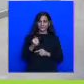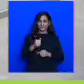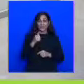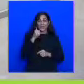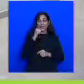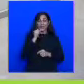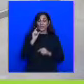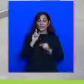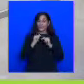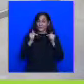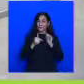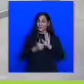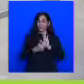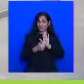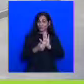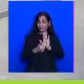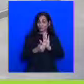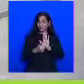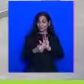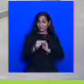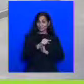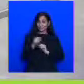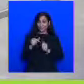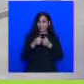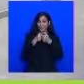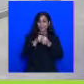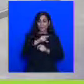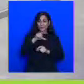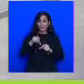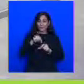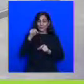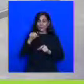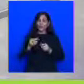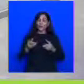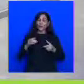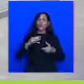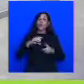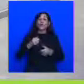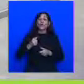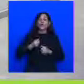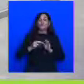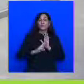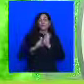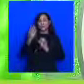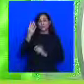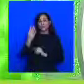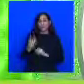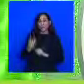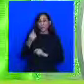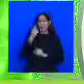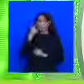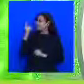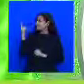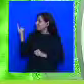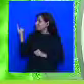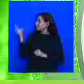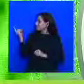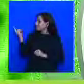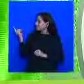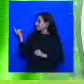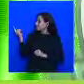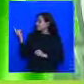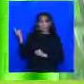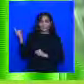garota da sorte, apresentando, você conferindo. Sortearemos agora o número correspondente à coluna número 4, bola posicionada,